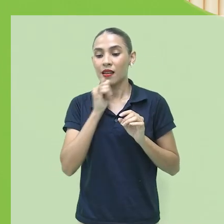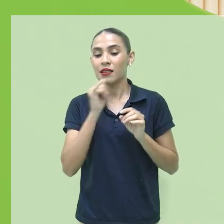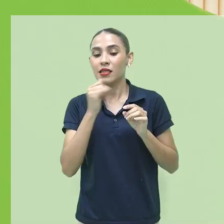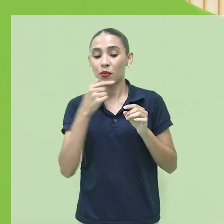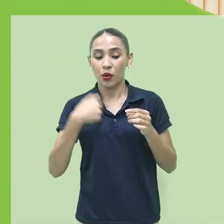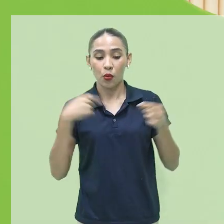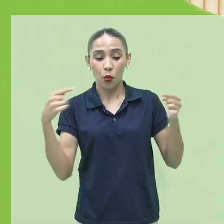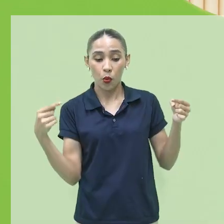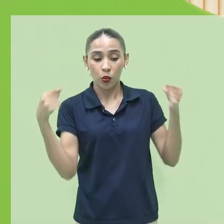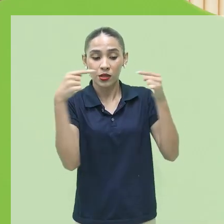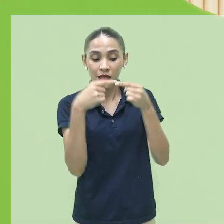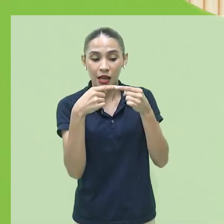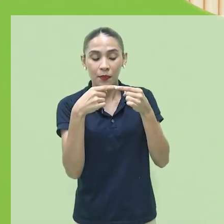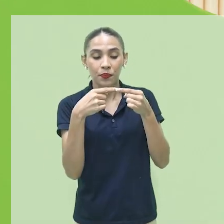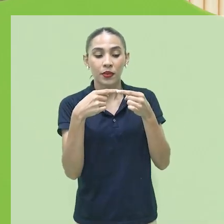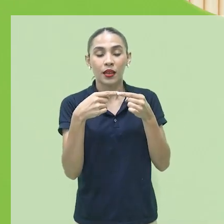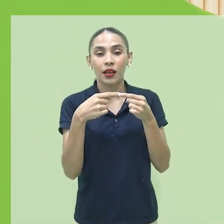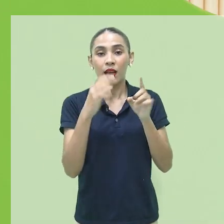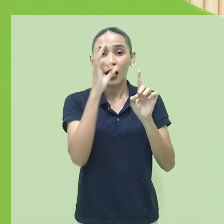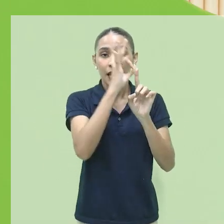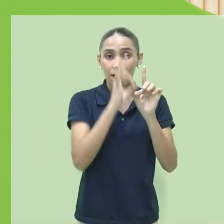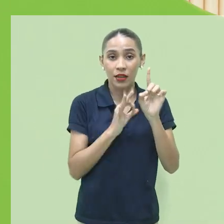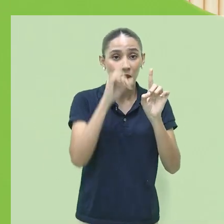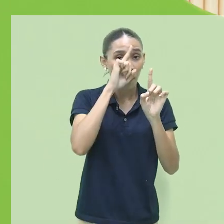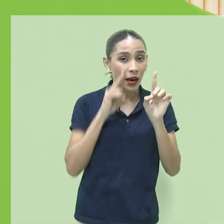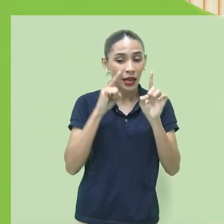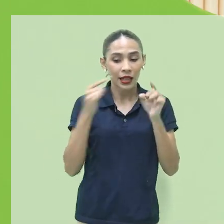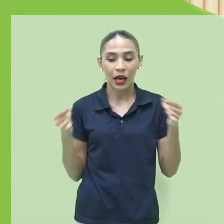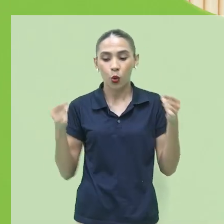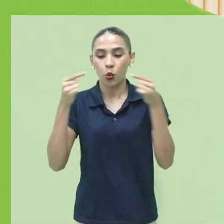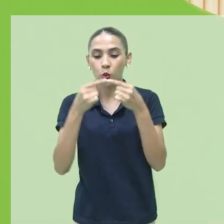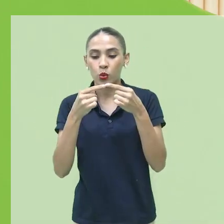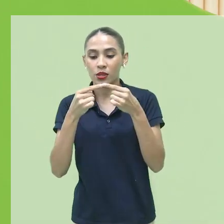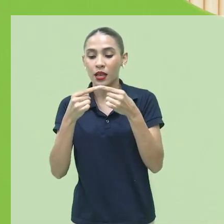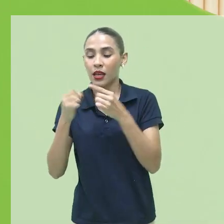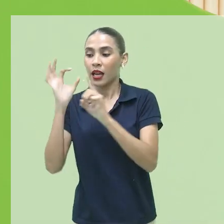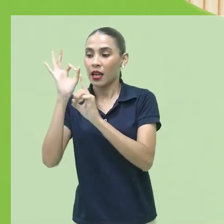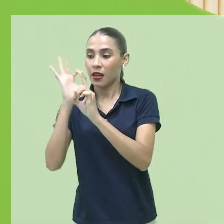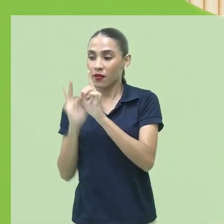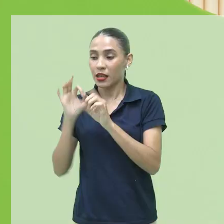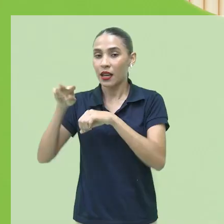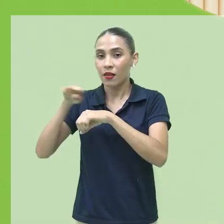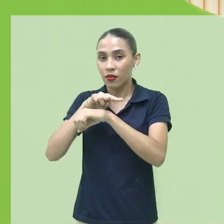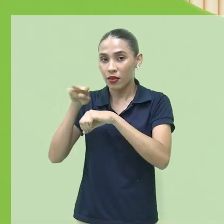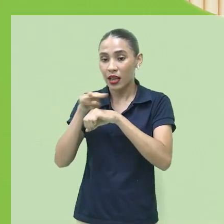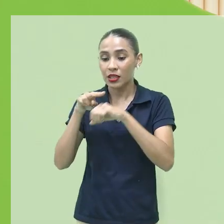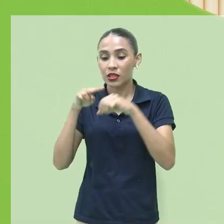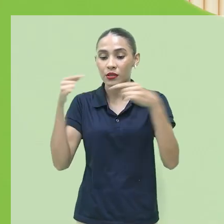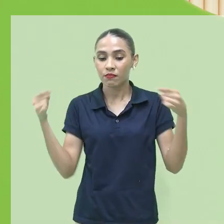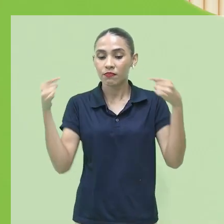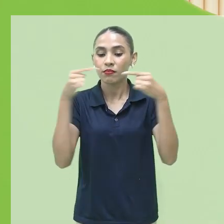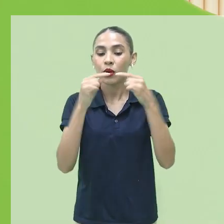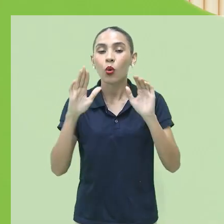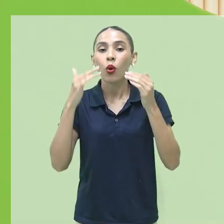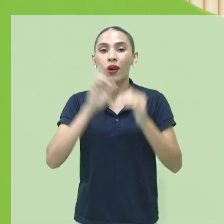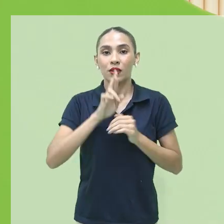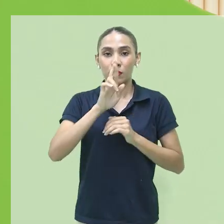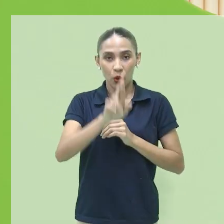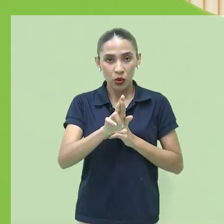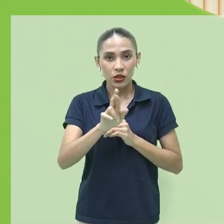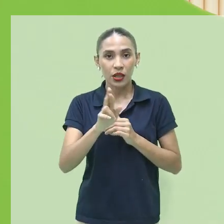Vou cruzar ervilhas amarelas com ervilhas verdes. E aí eu vou observar como é que vai ser realizado esse